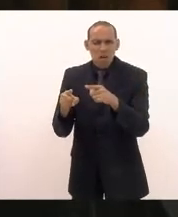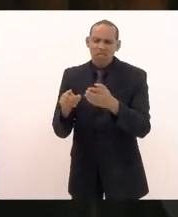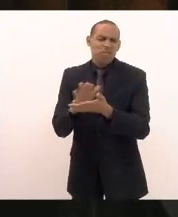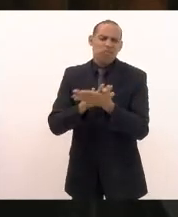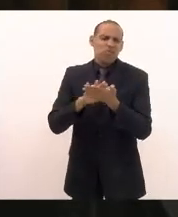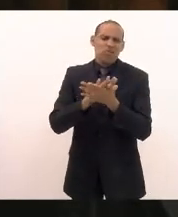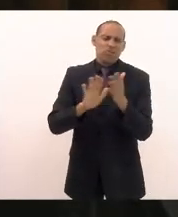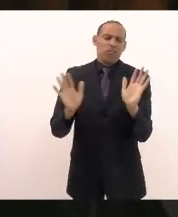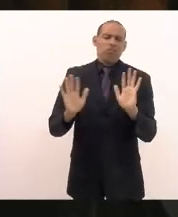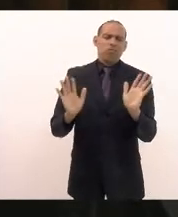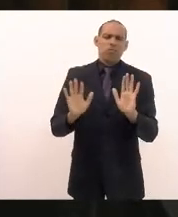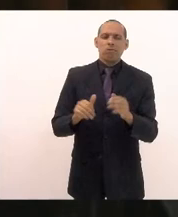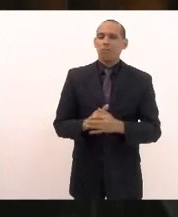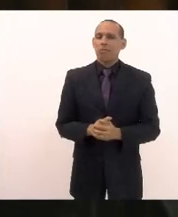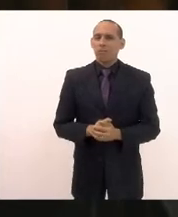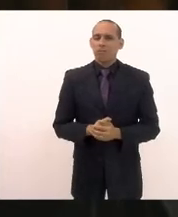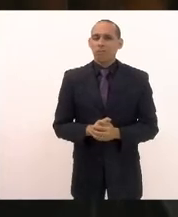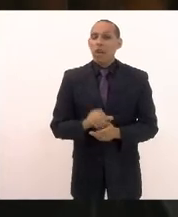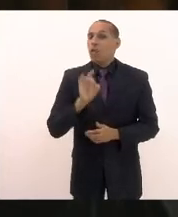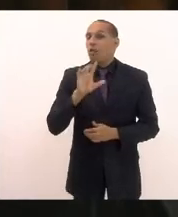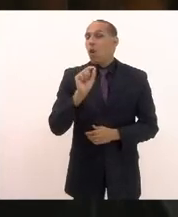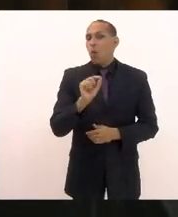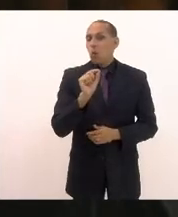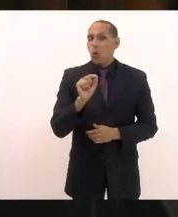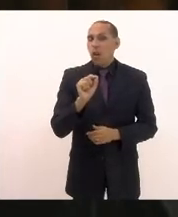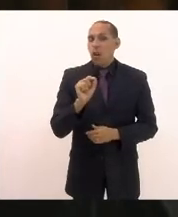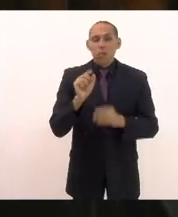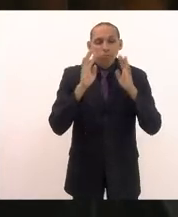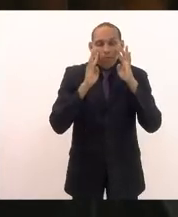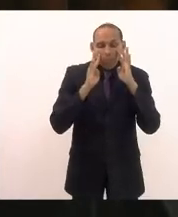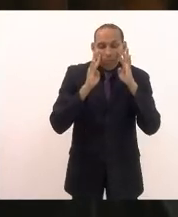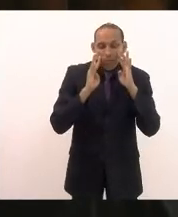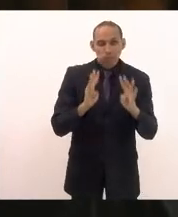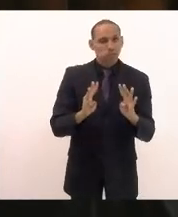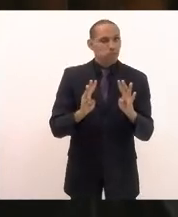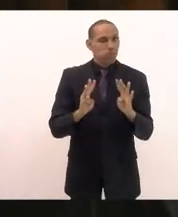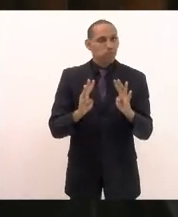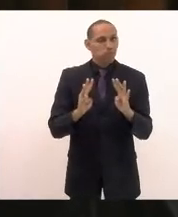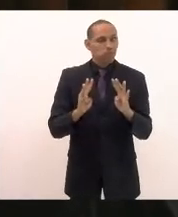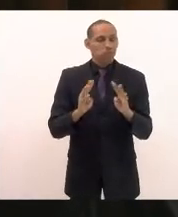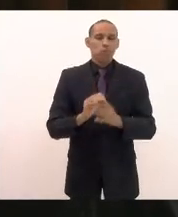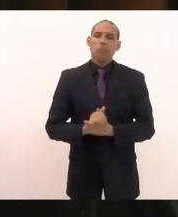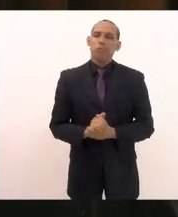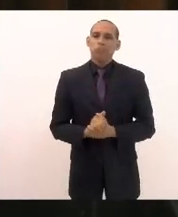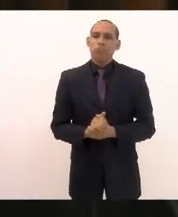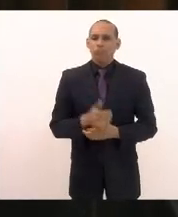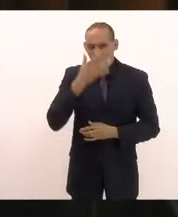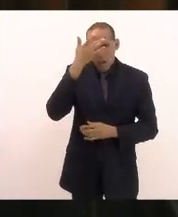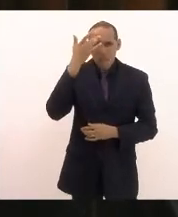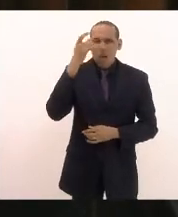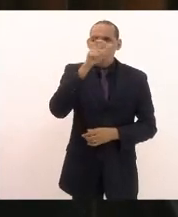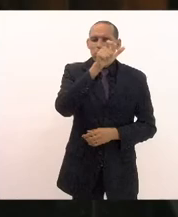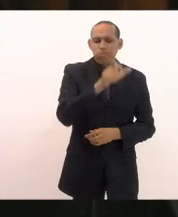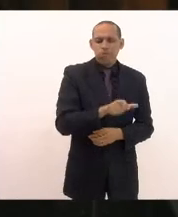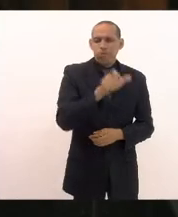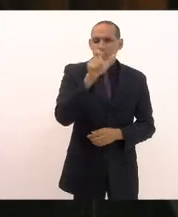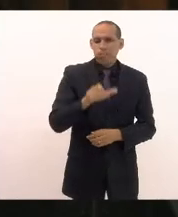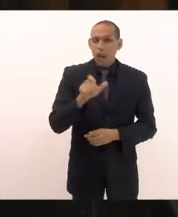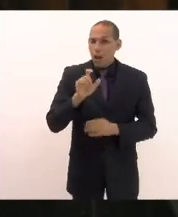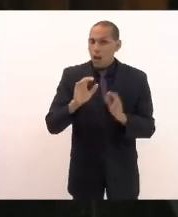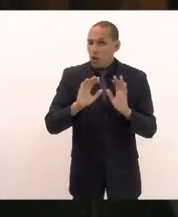ninguém, mas apenas chamar a atenção para um fato. Aquelas pessoas, não